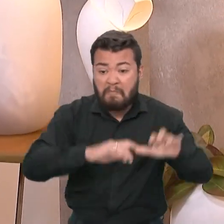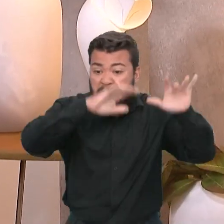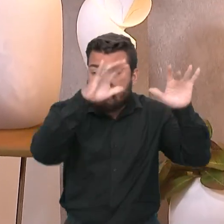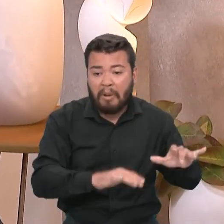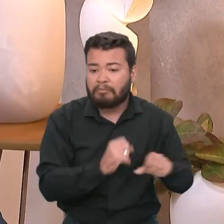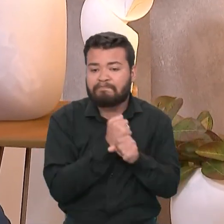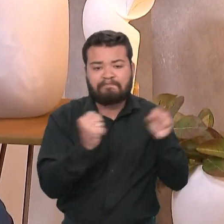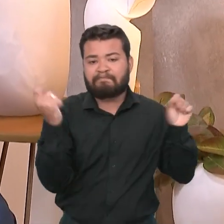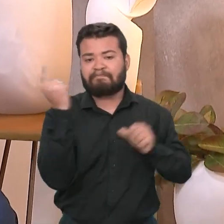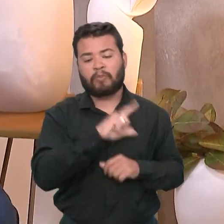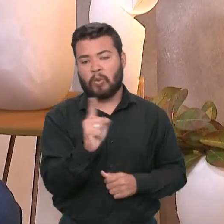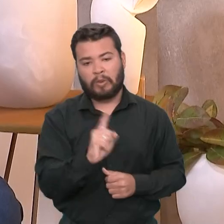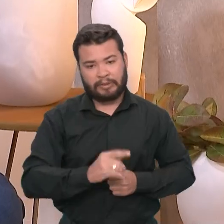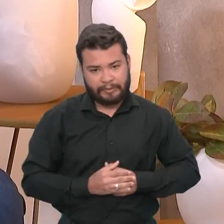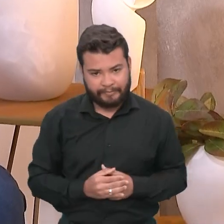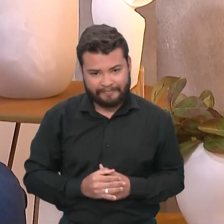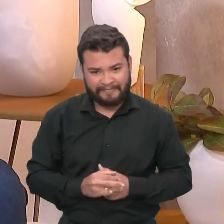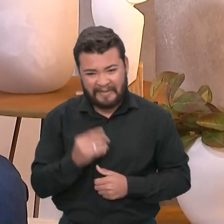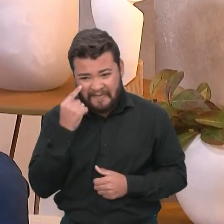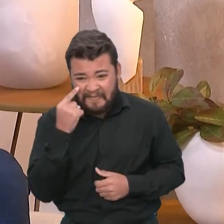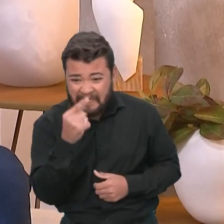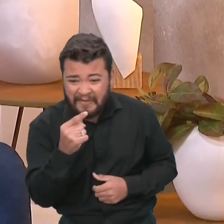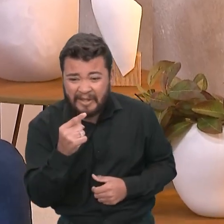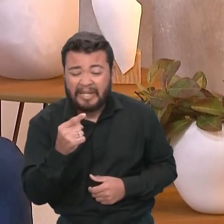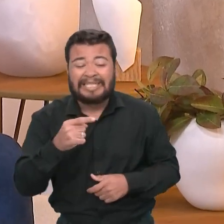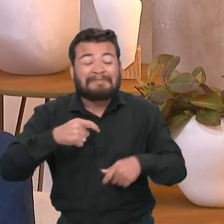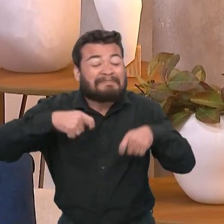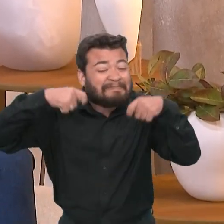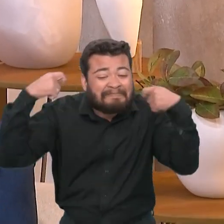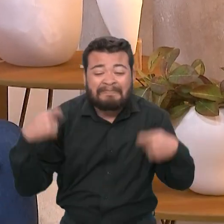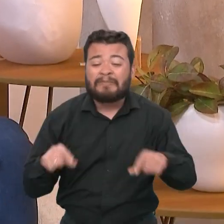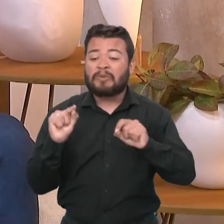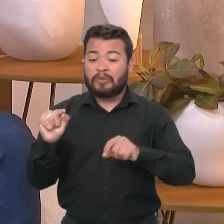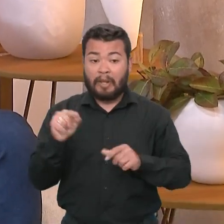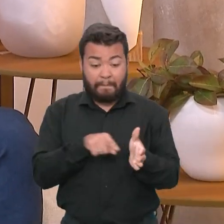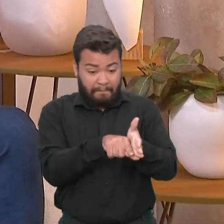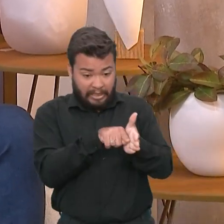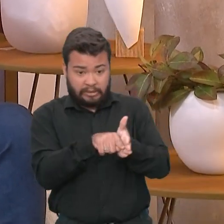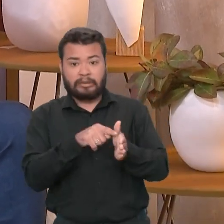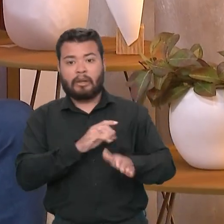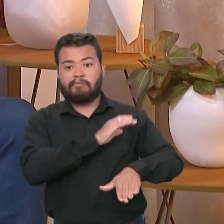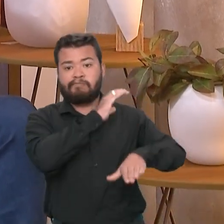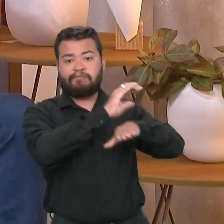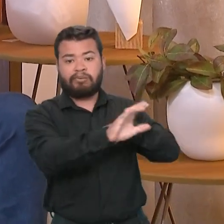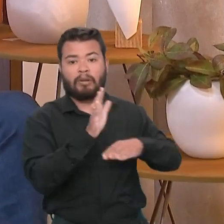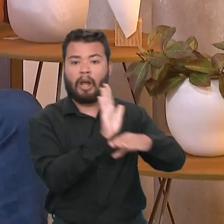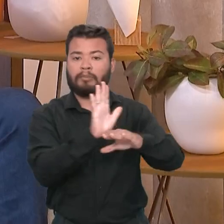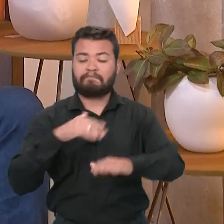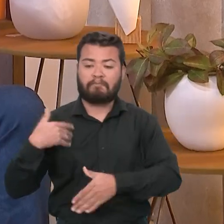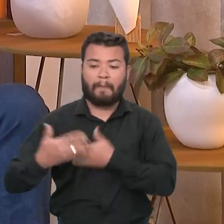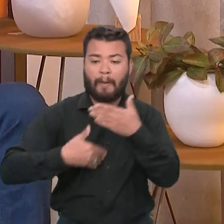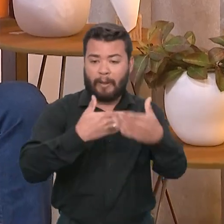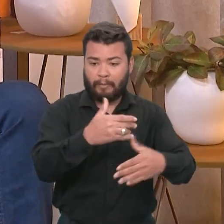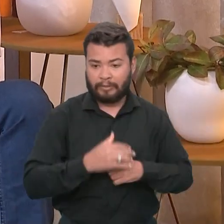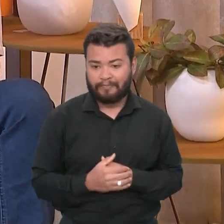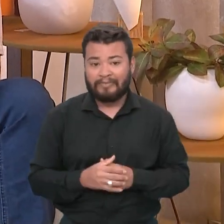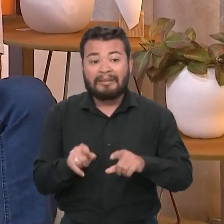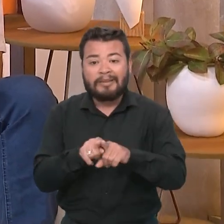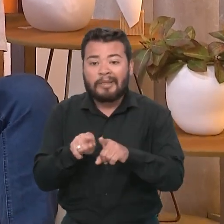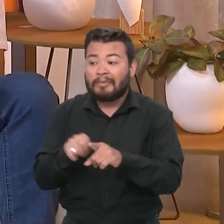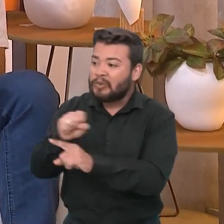muito interligado. A nossa necessidade de incentivo à pesquisa e a nossa vontade de responder às questões importantes